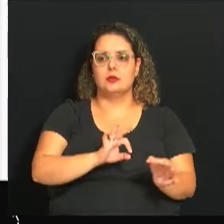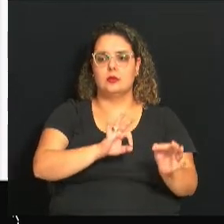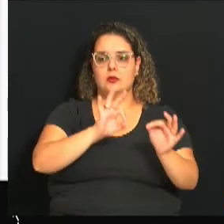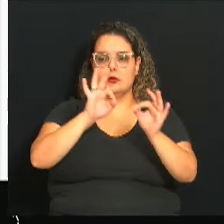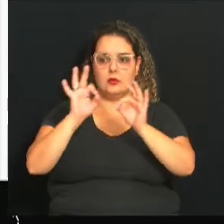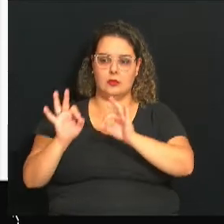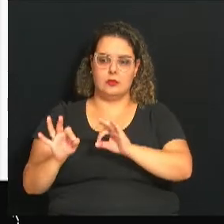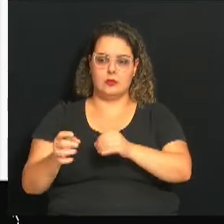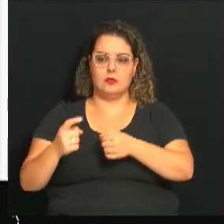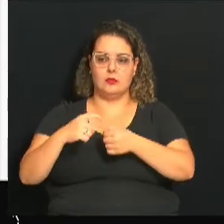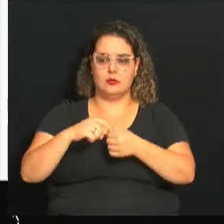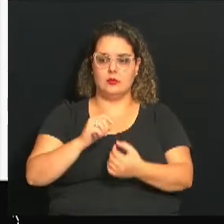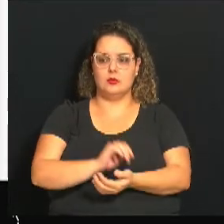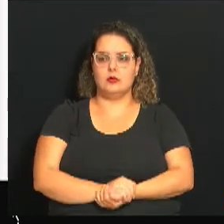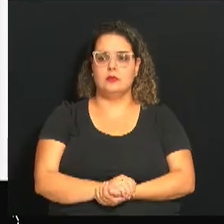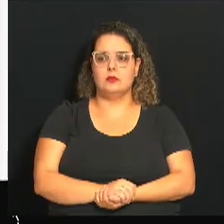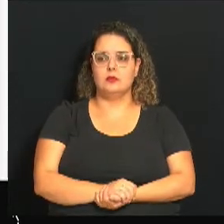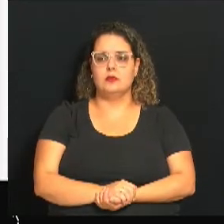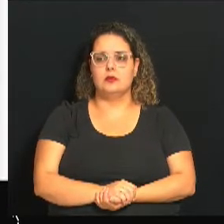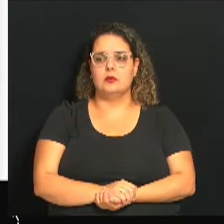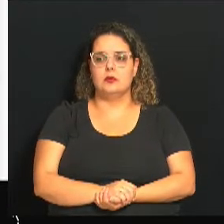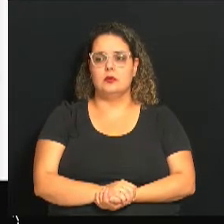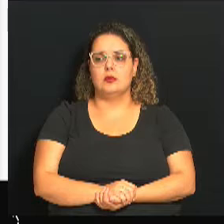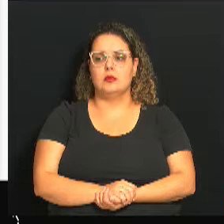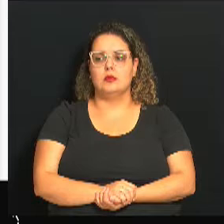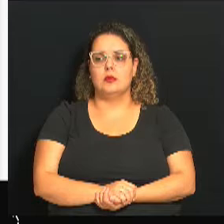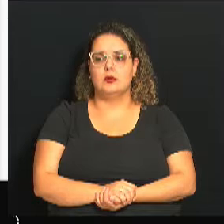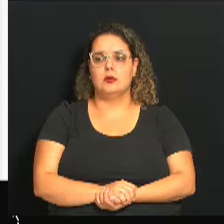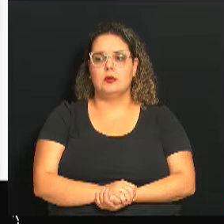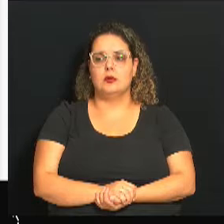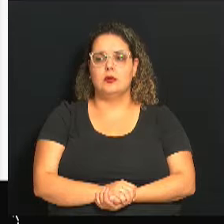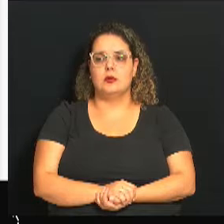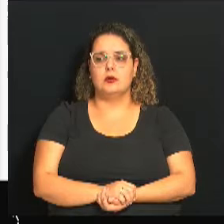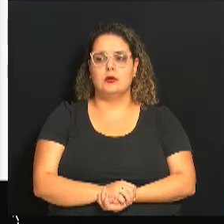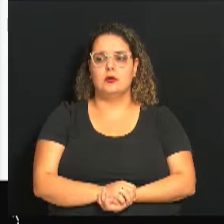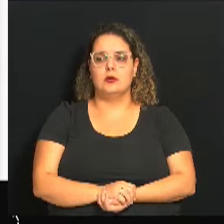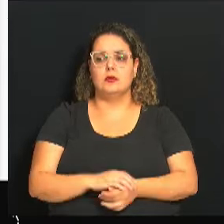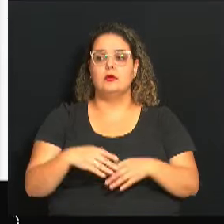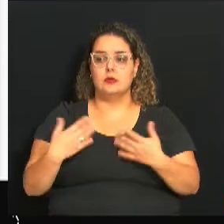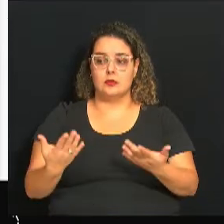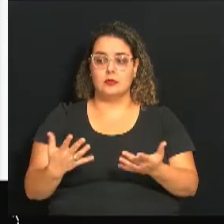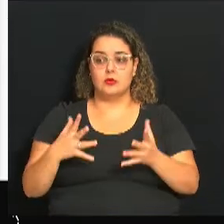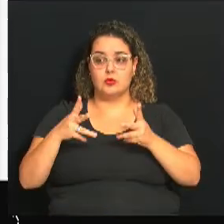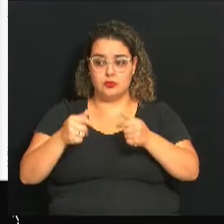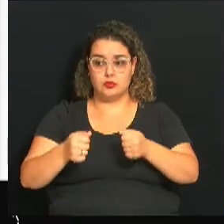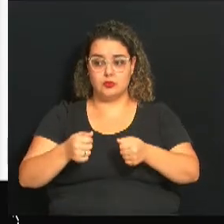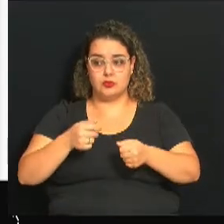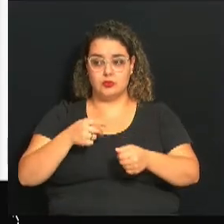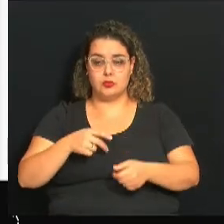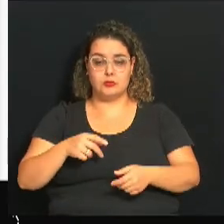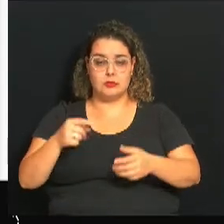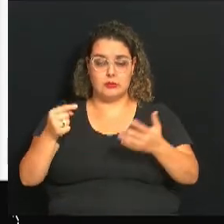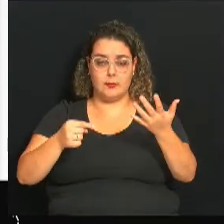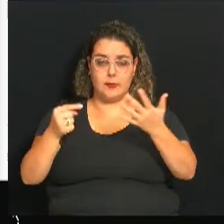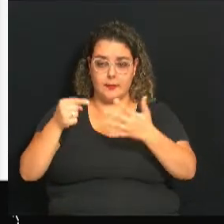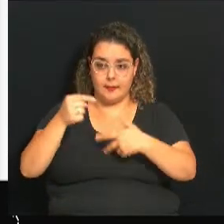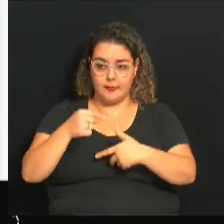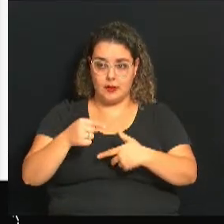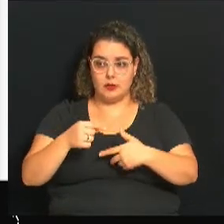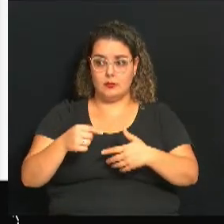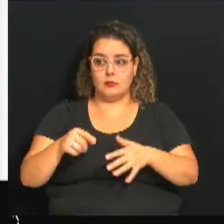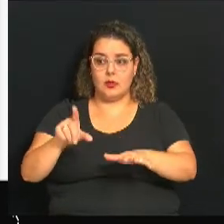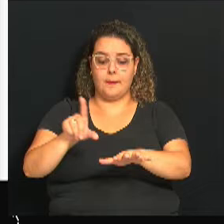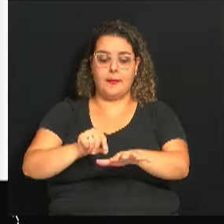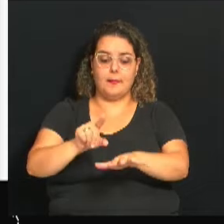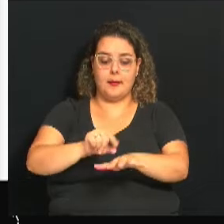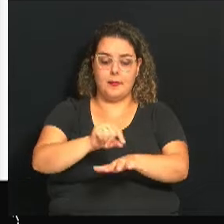capa, rapidamente, né, só para deixar aí. E que tudo que a gente levantou, né, dos eixos de